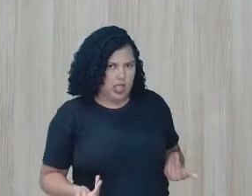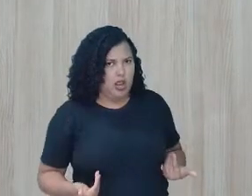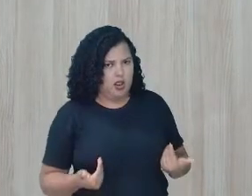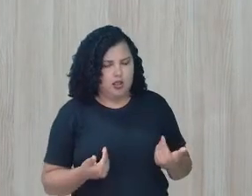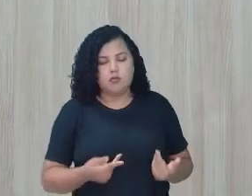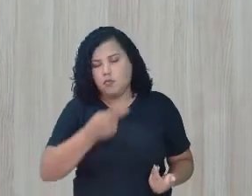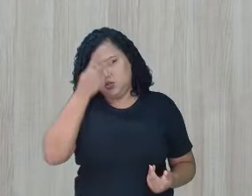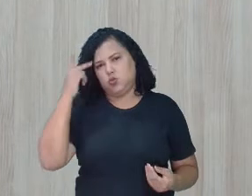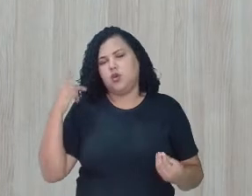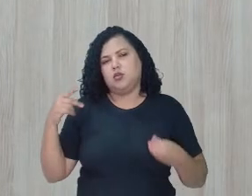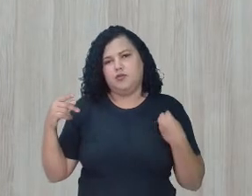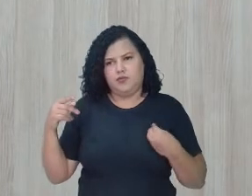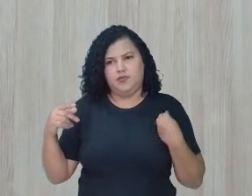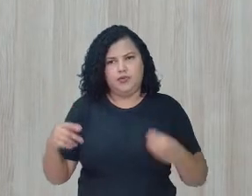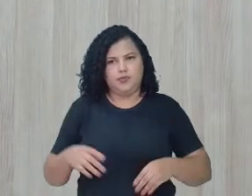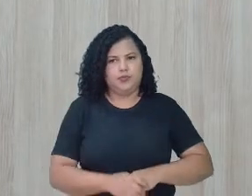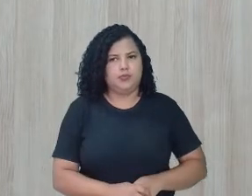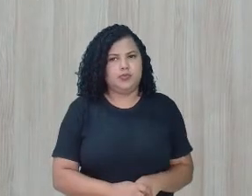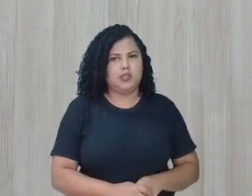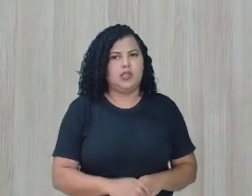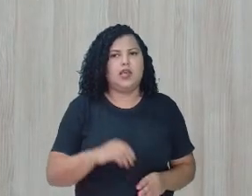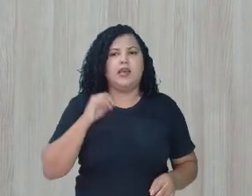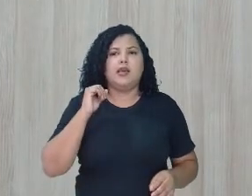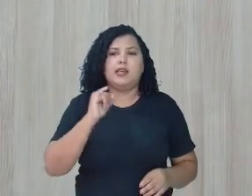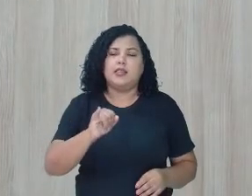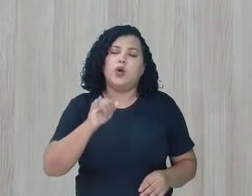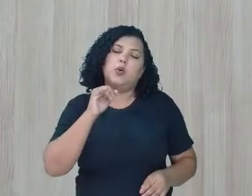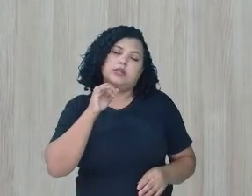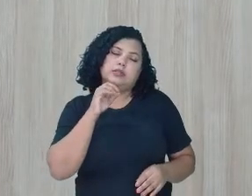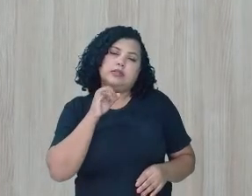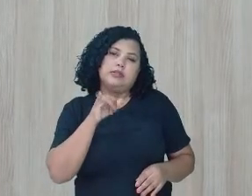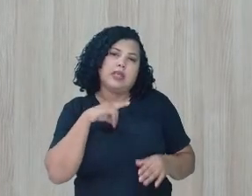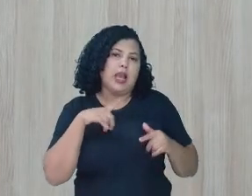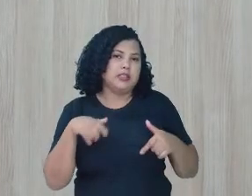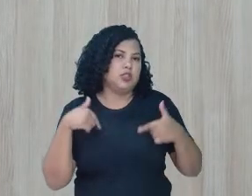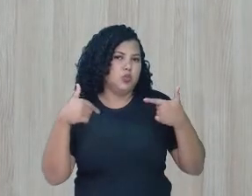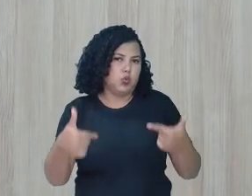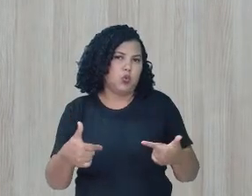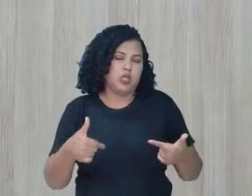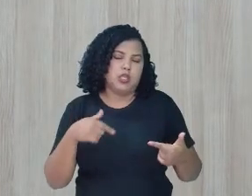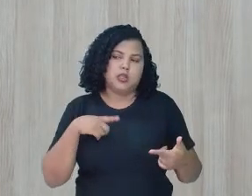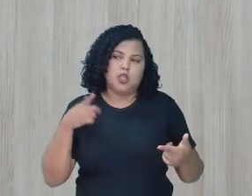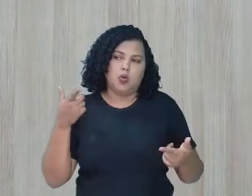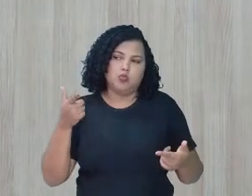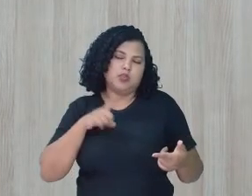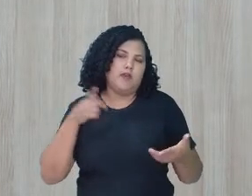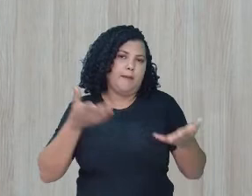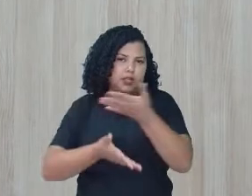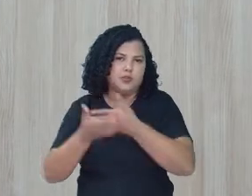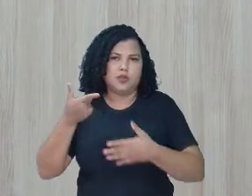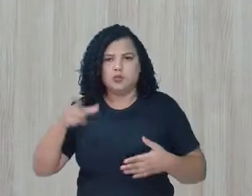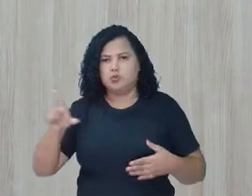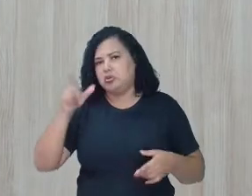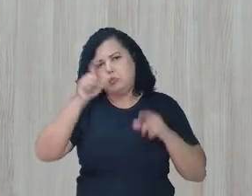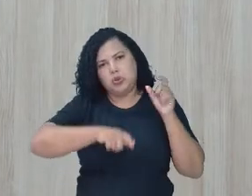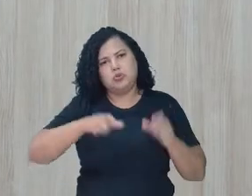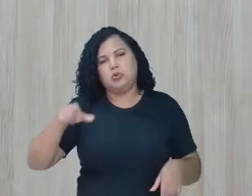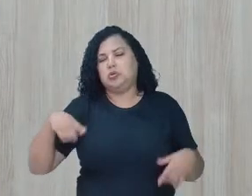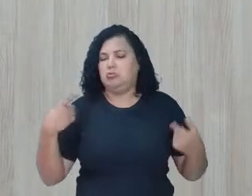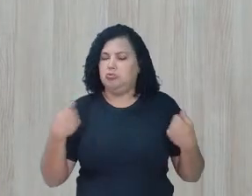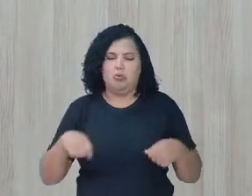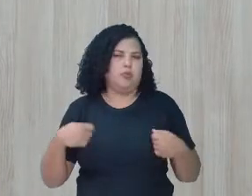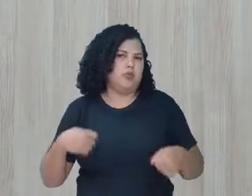está presenciando a ação. Então, se a ação não for necessariamente envolvendo outras pessoas, ele não precisa